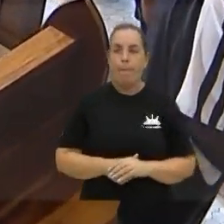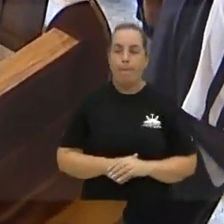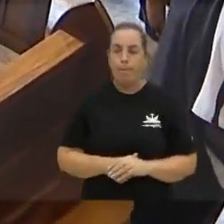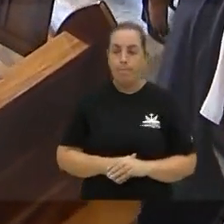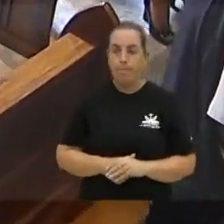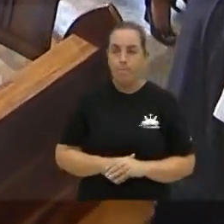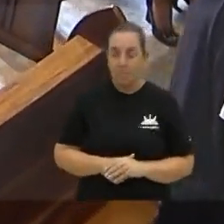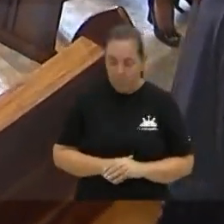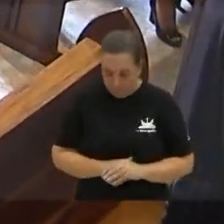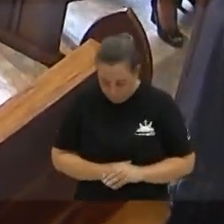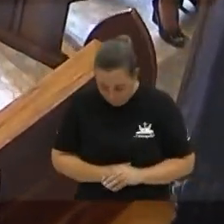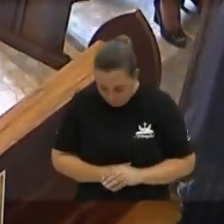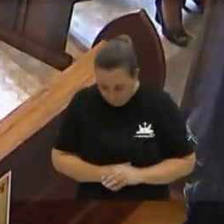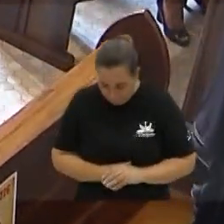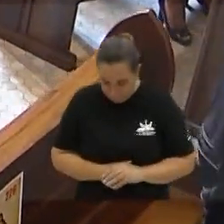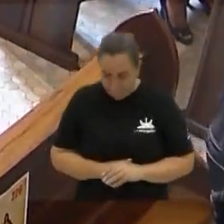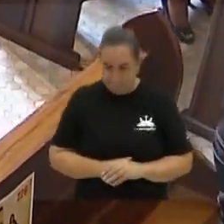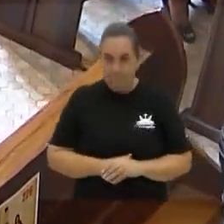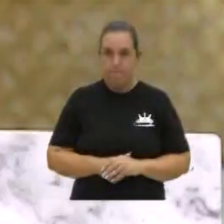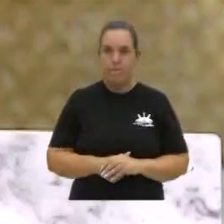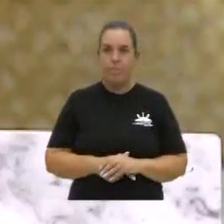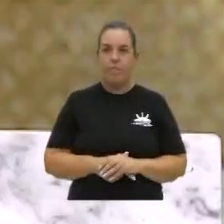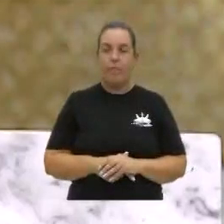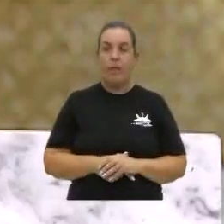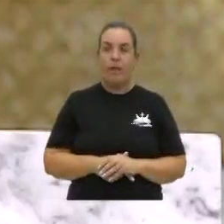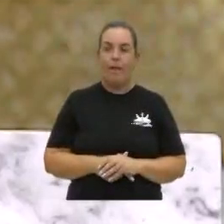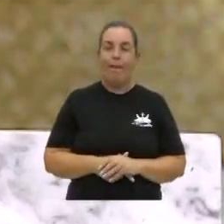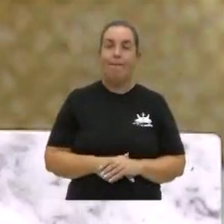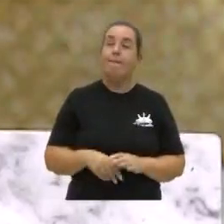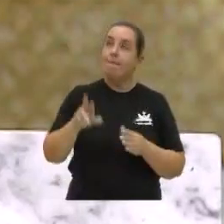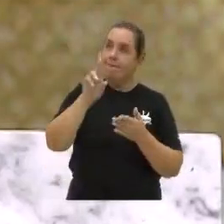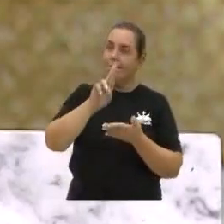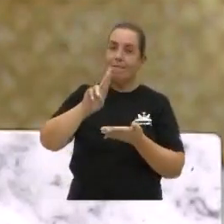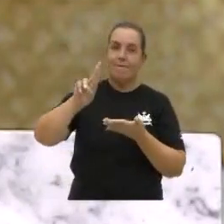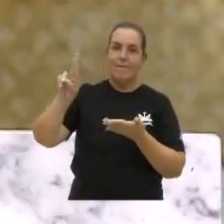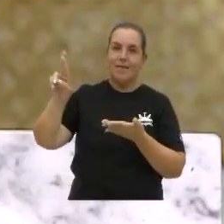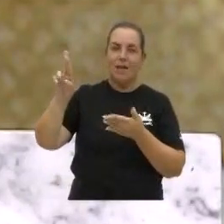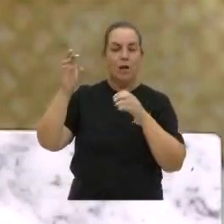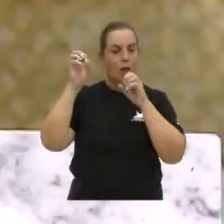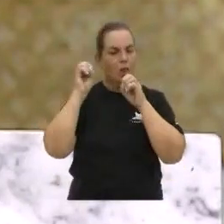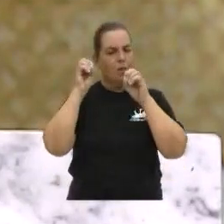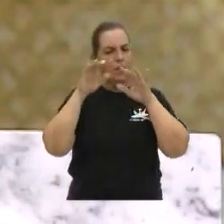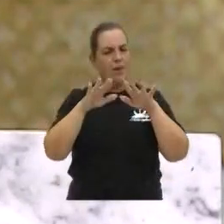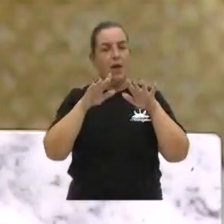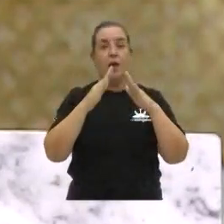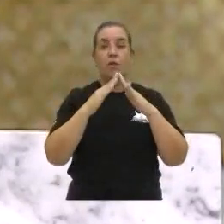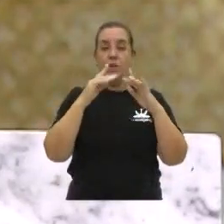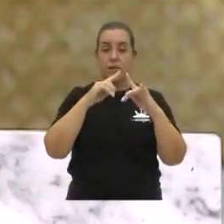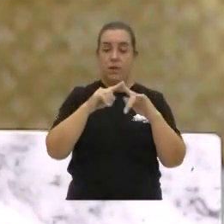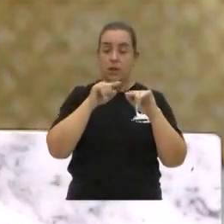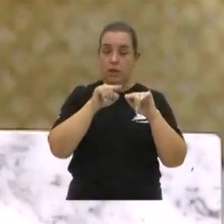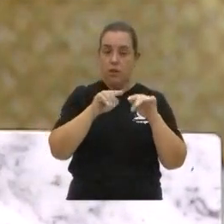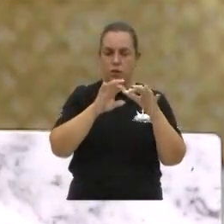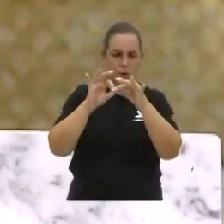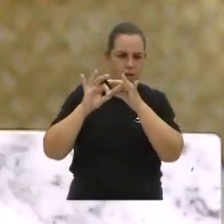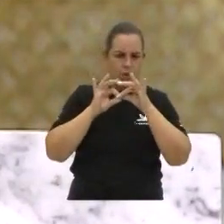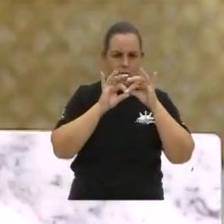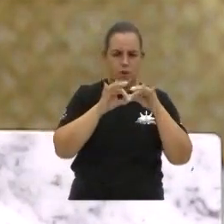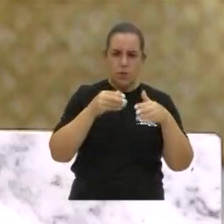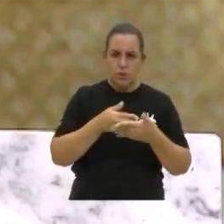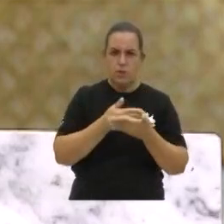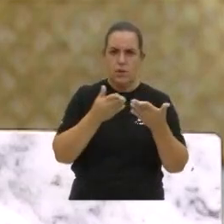misericórdias, atendei a nossa prece. Senhor, iluminai a vossa Igreja, que unidos a